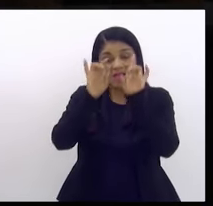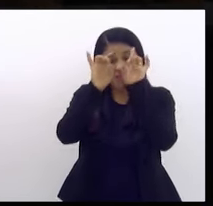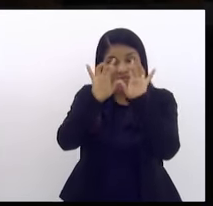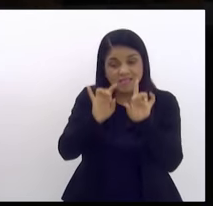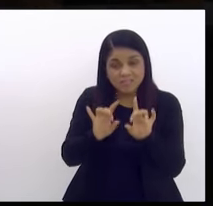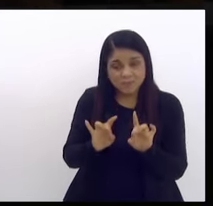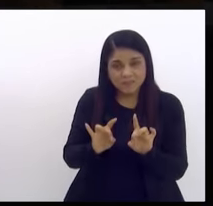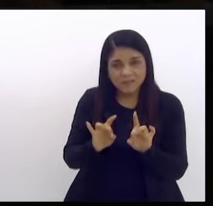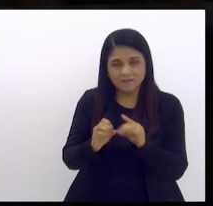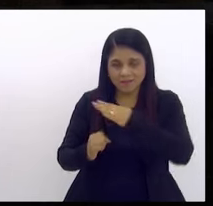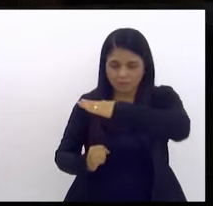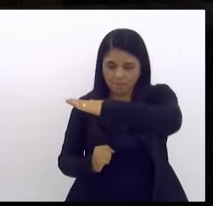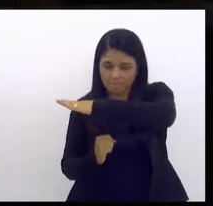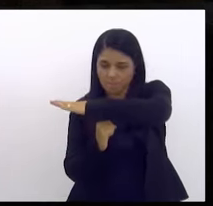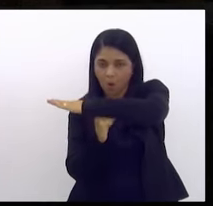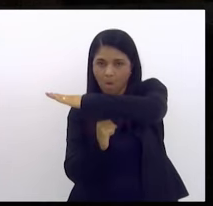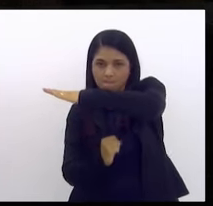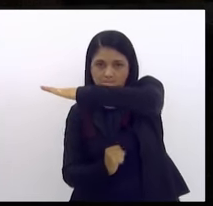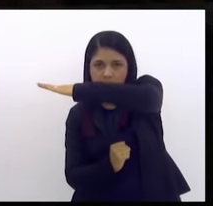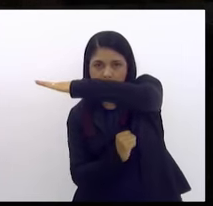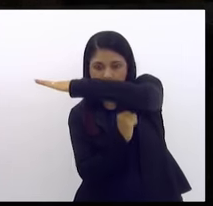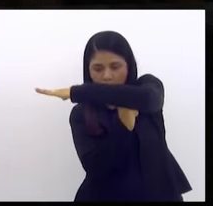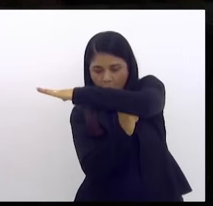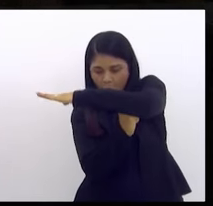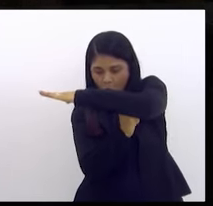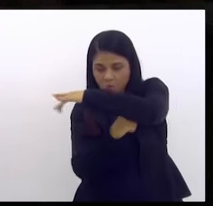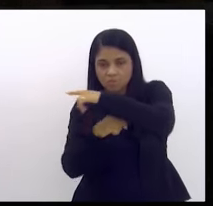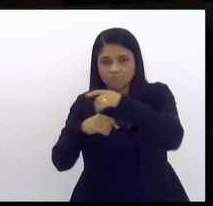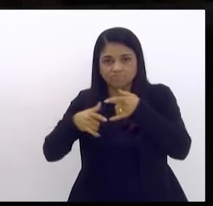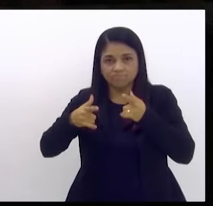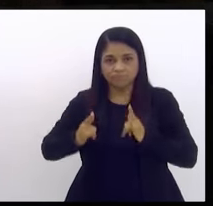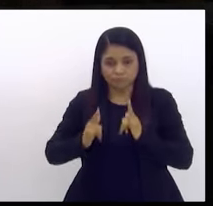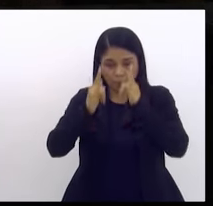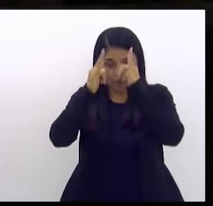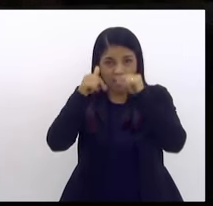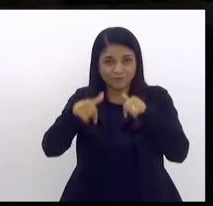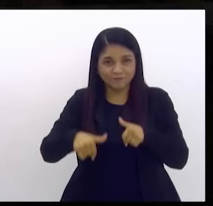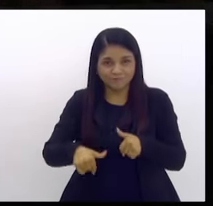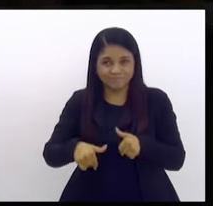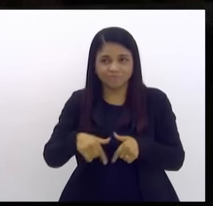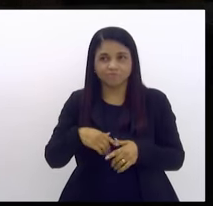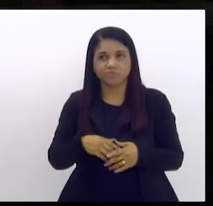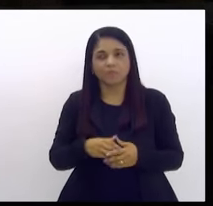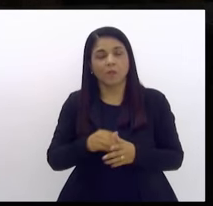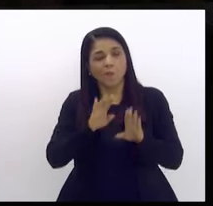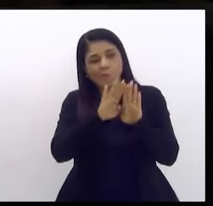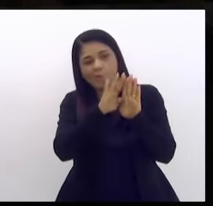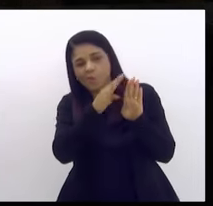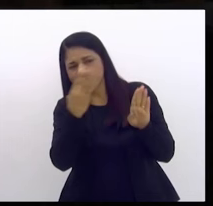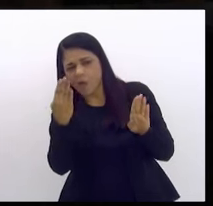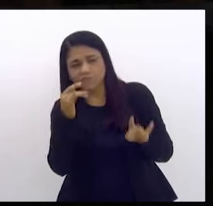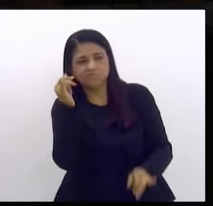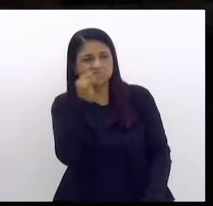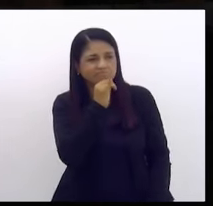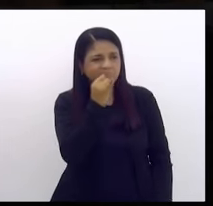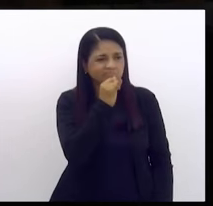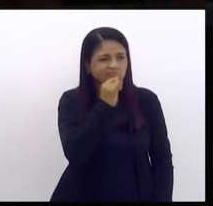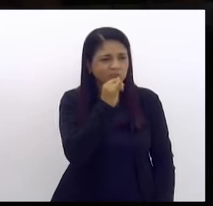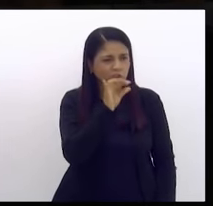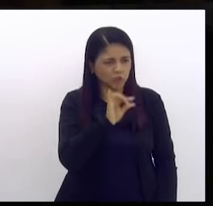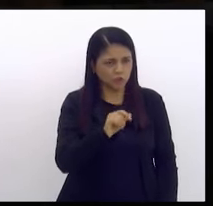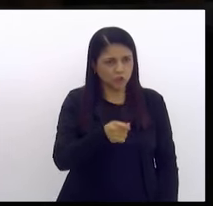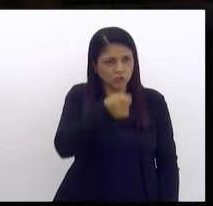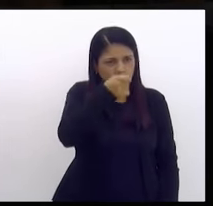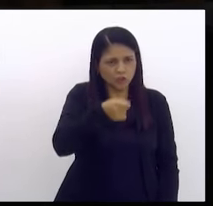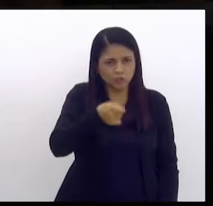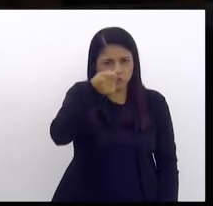Estou dando um exemplo. Aí abro lá o quadro de energia e vejo os